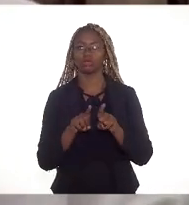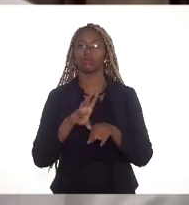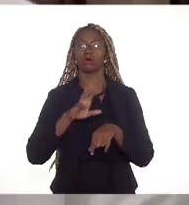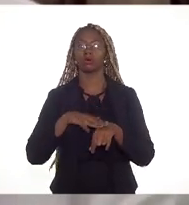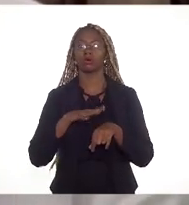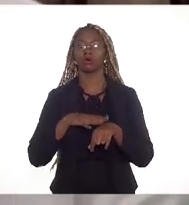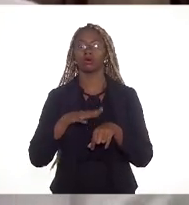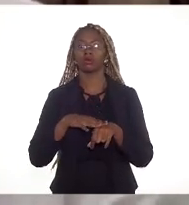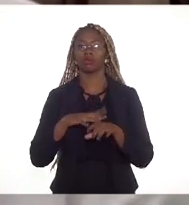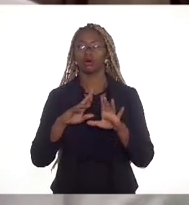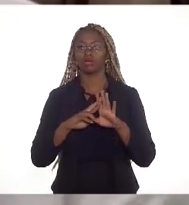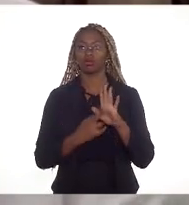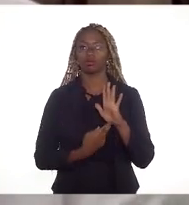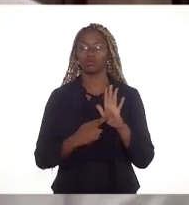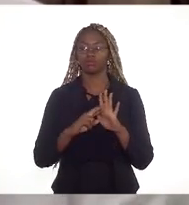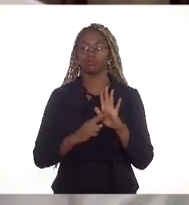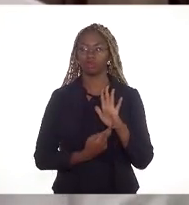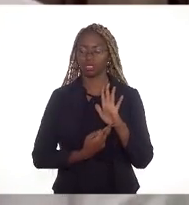regulamentação,